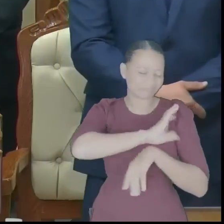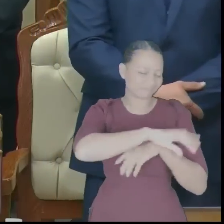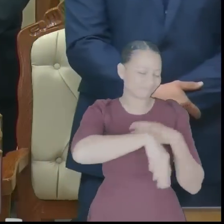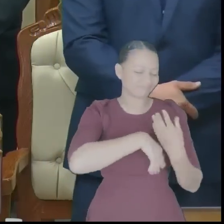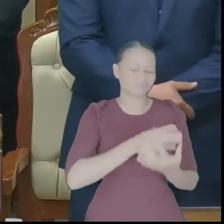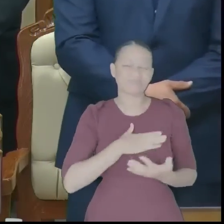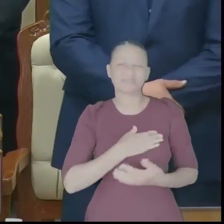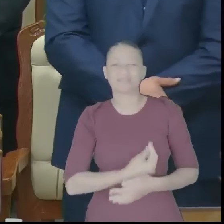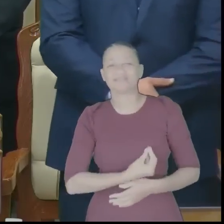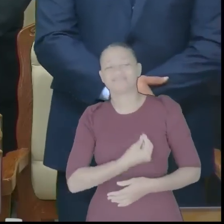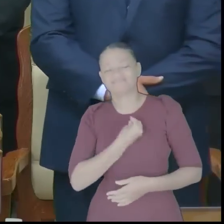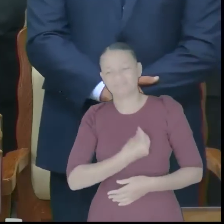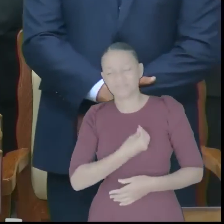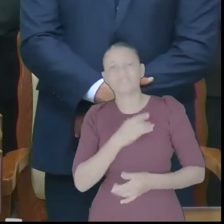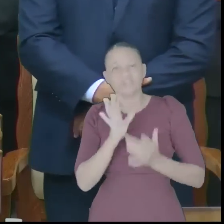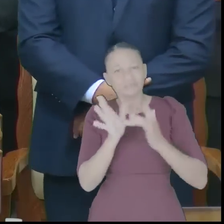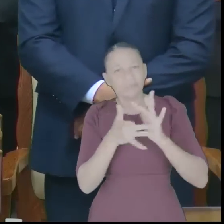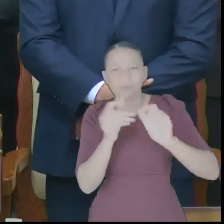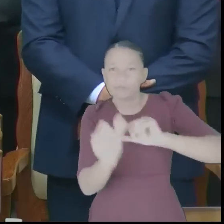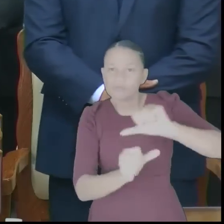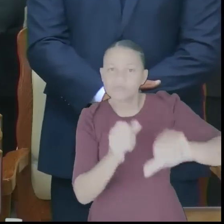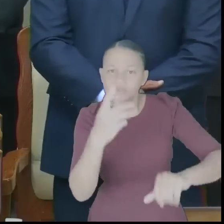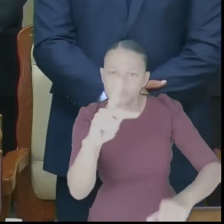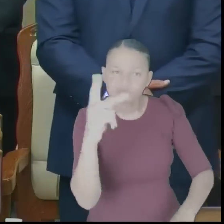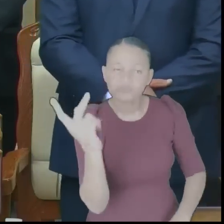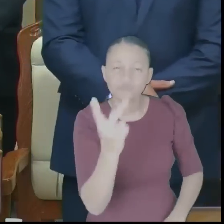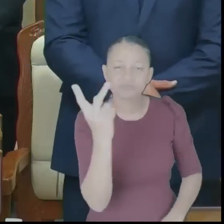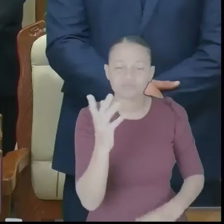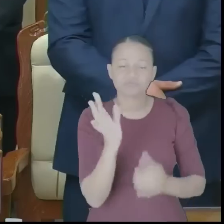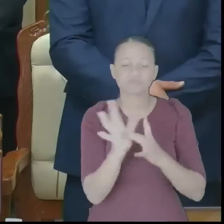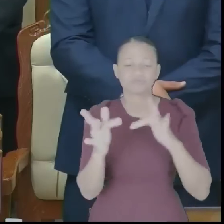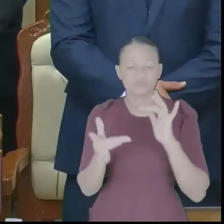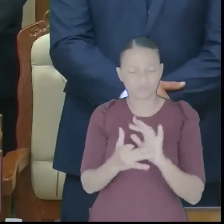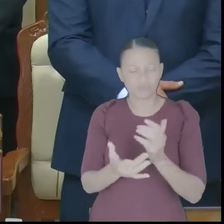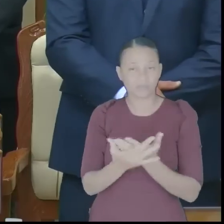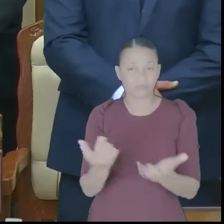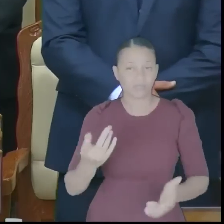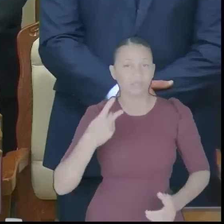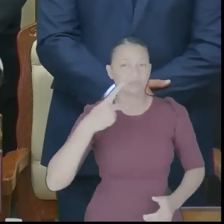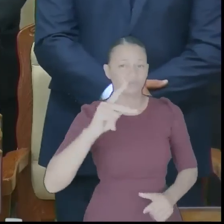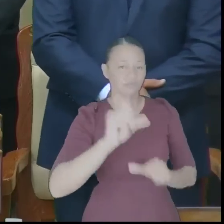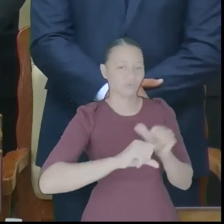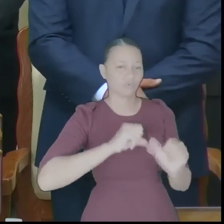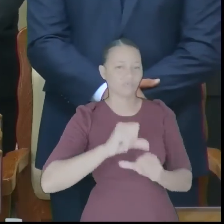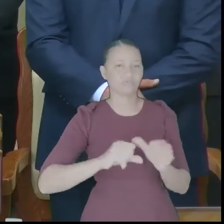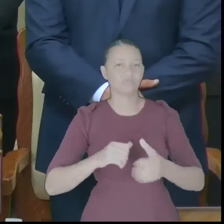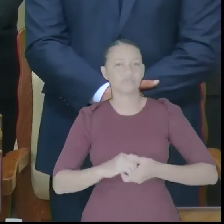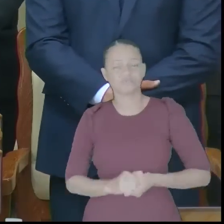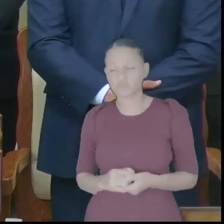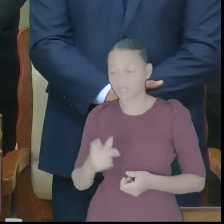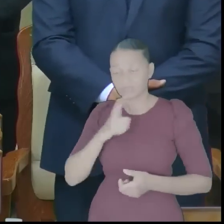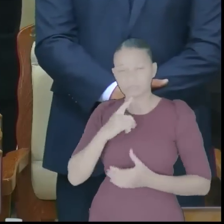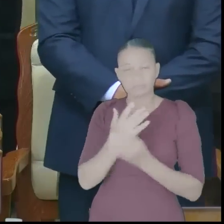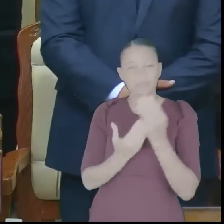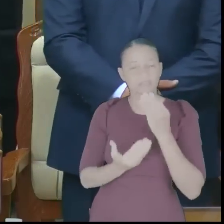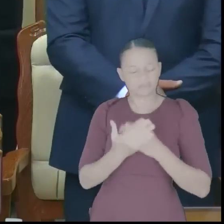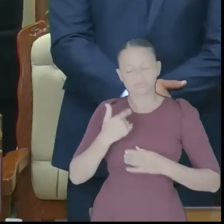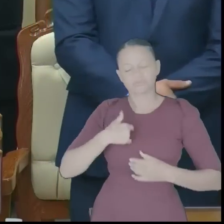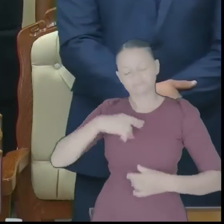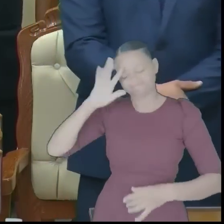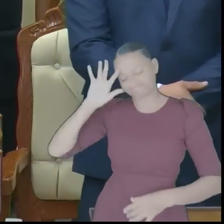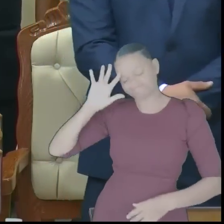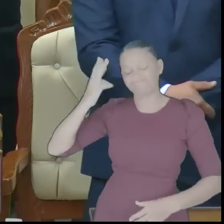Jesus, Ele pode mudar essa história. Jesus, Ele pode mudar a tua história. Tem alguém que quer entregar a tua vida a Jesus